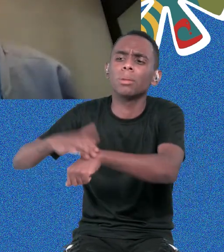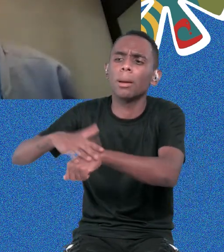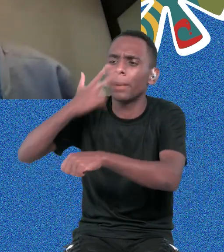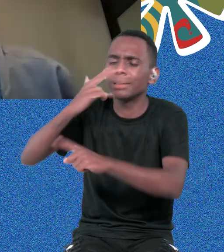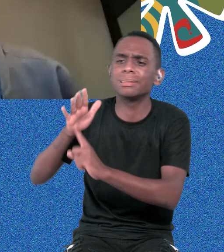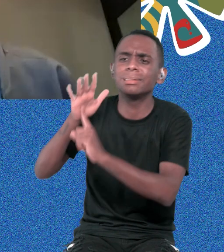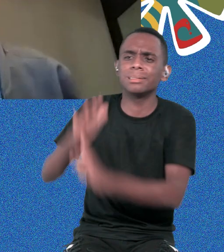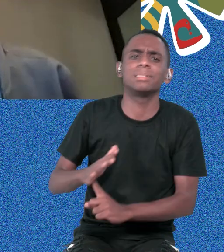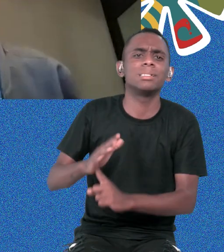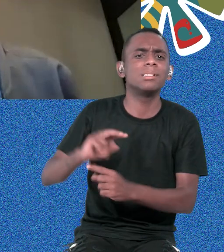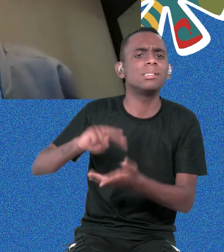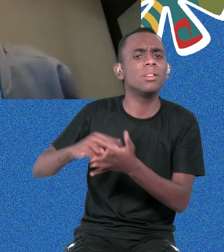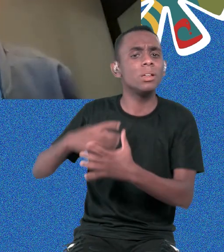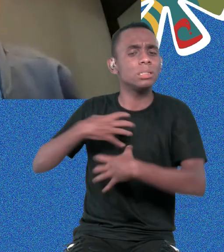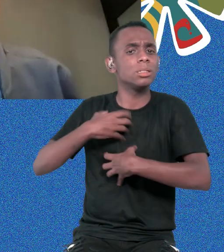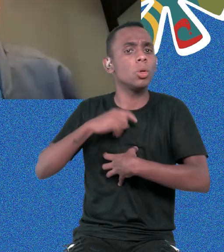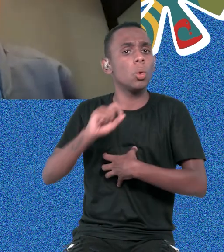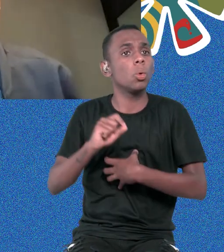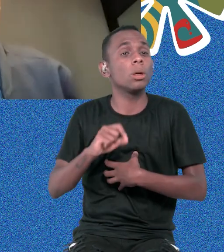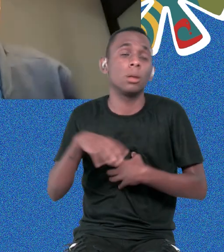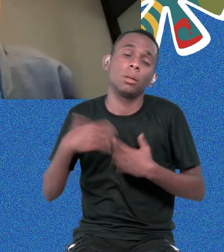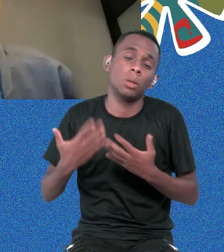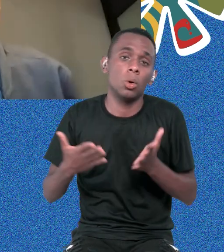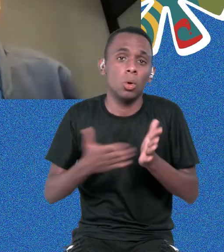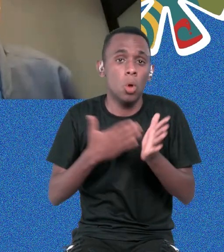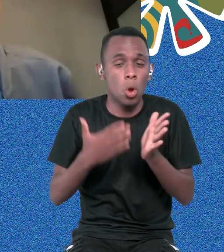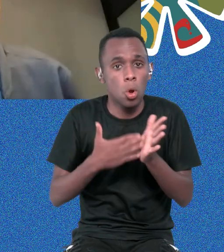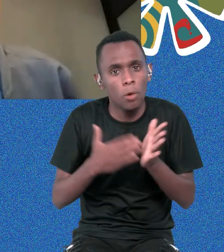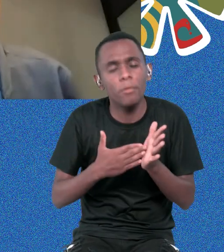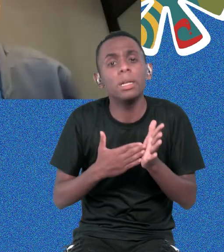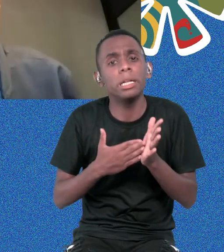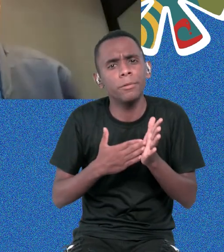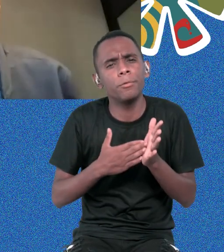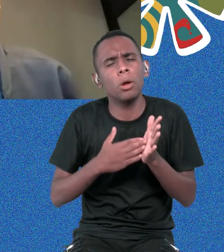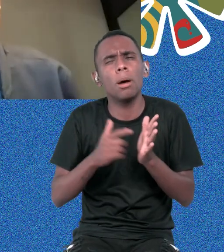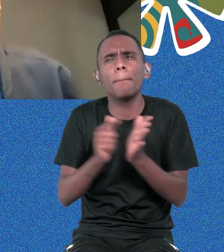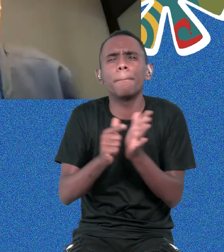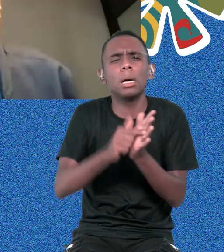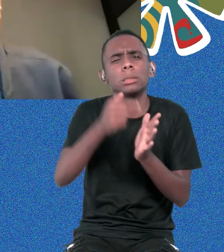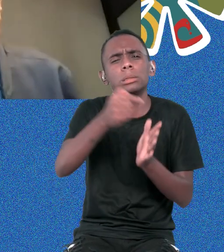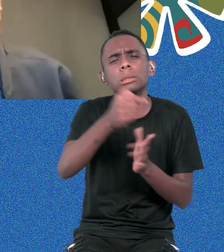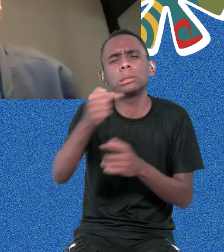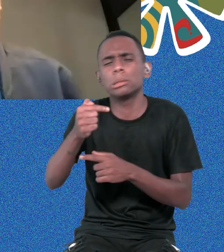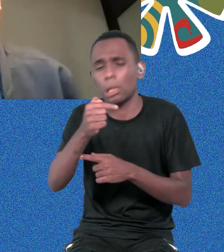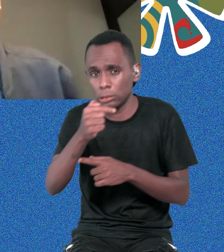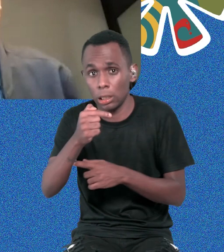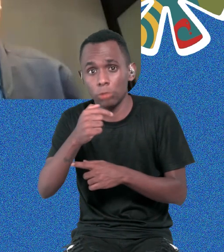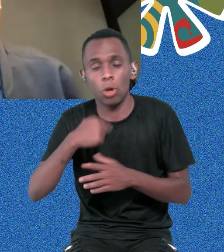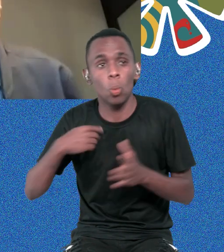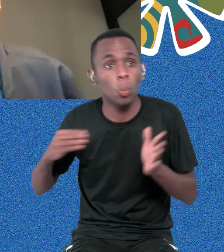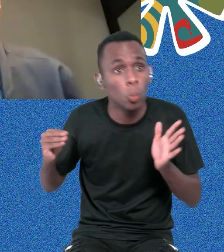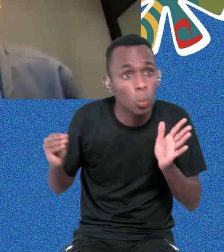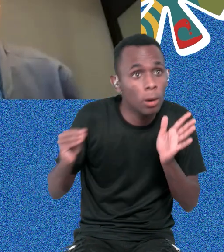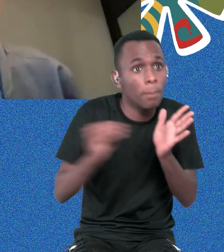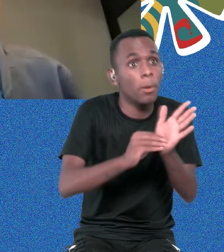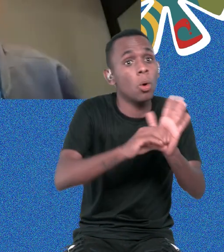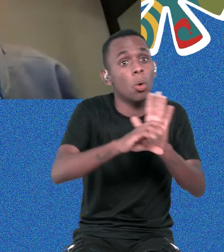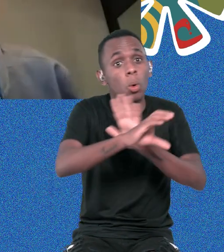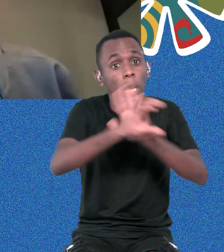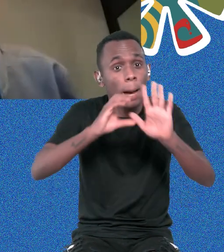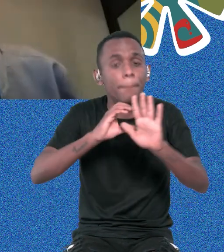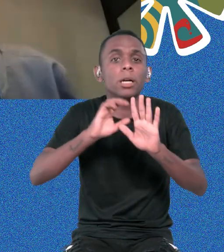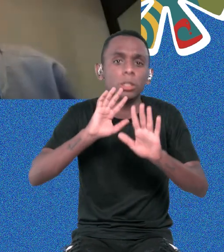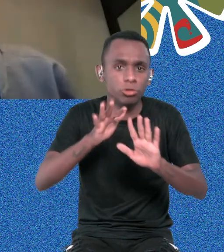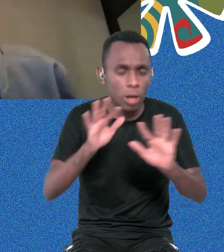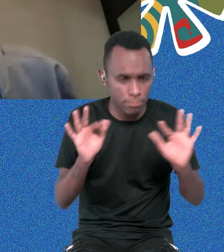saber-se oprimida? No livro Vidas Ameaçadas, na página 77, eu coloquei um